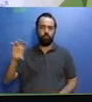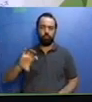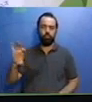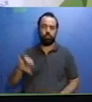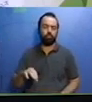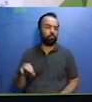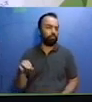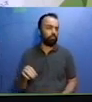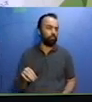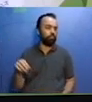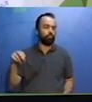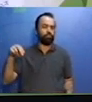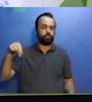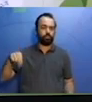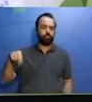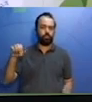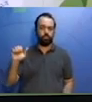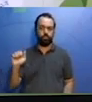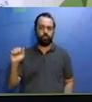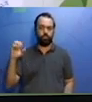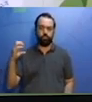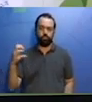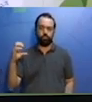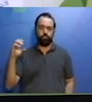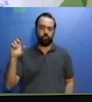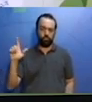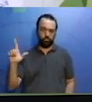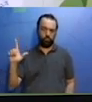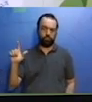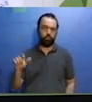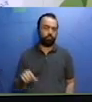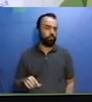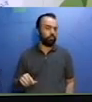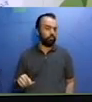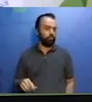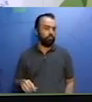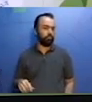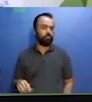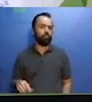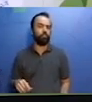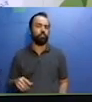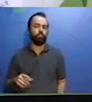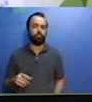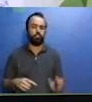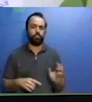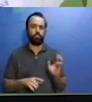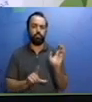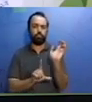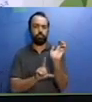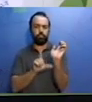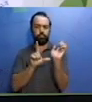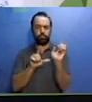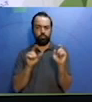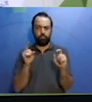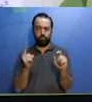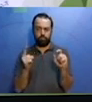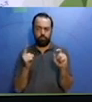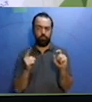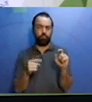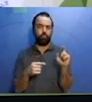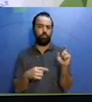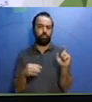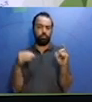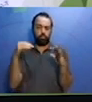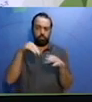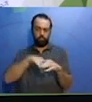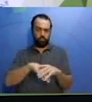sódio, que em média existem 35 gramas de sal para cada litro de água, então é bem salgado. Então